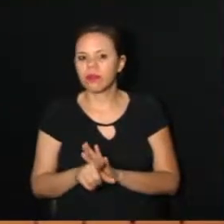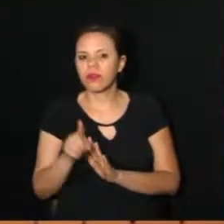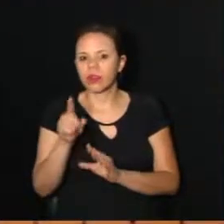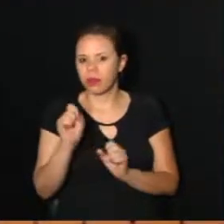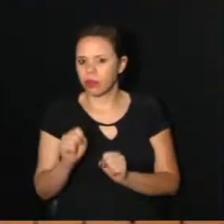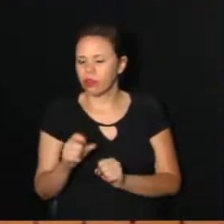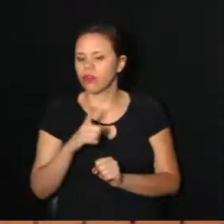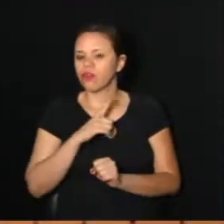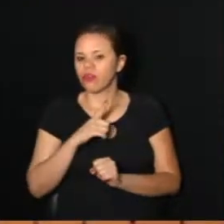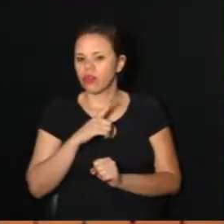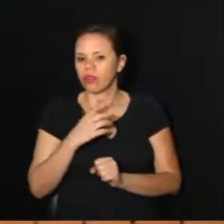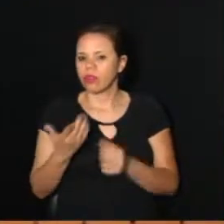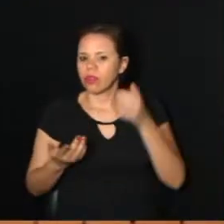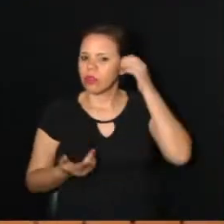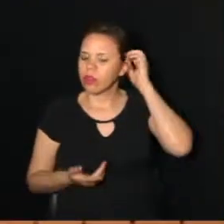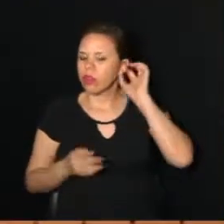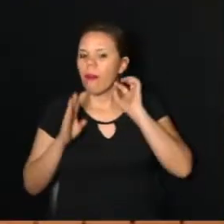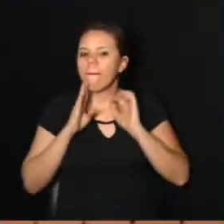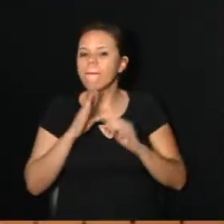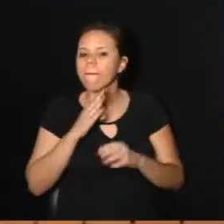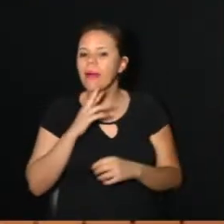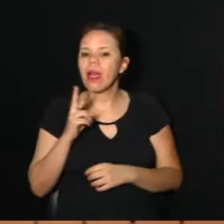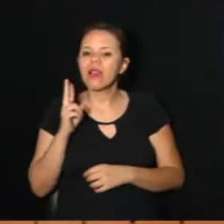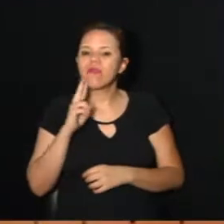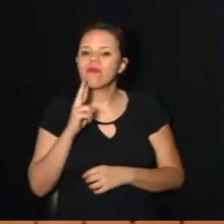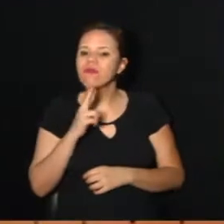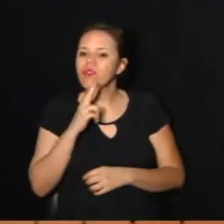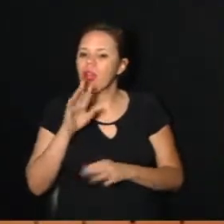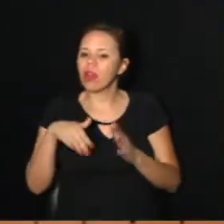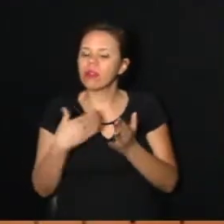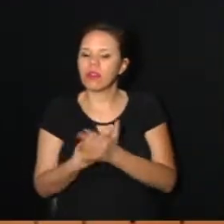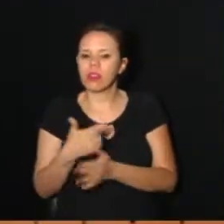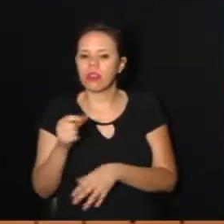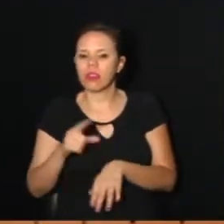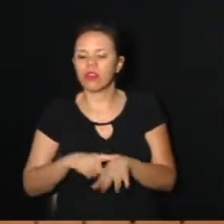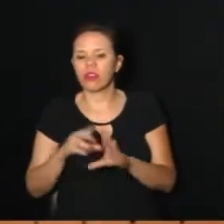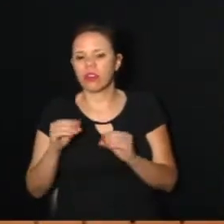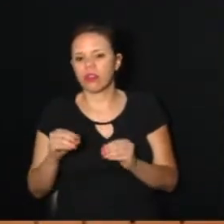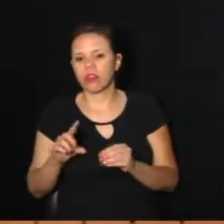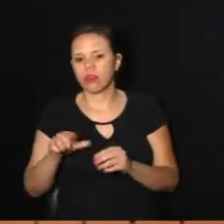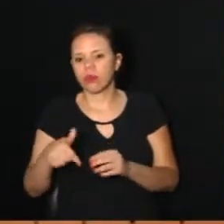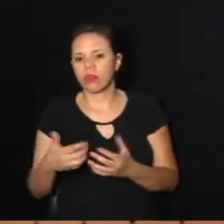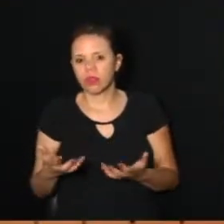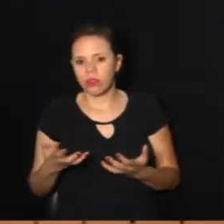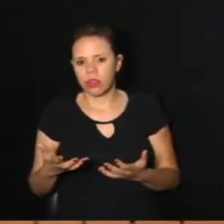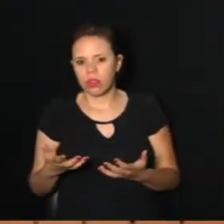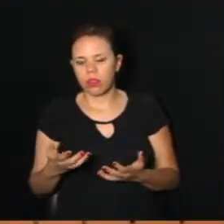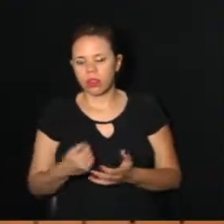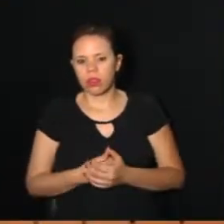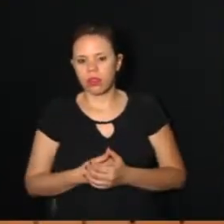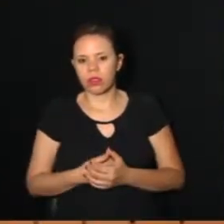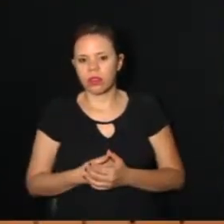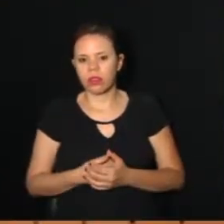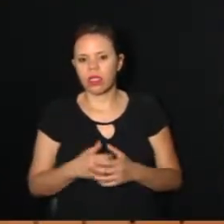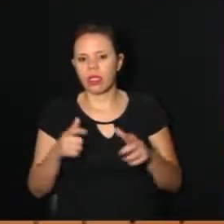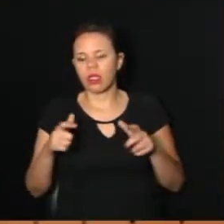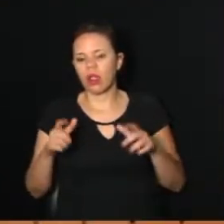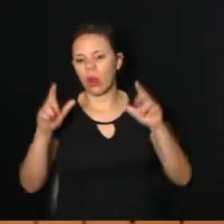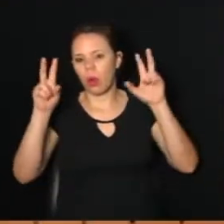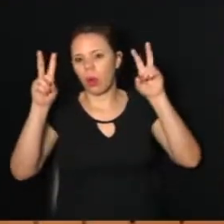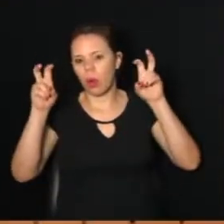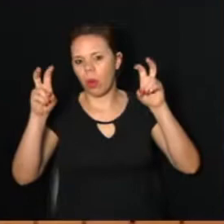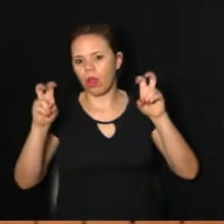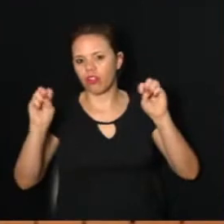ter um bar ou um restaurante que até 10 horas não acha incomodidade, e depois eu quero que seja uma casa de show. Aí você não vai cair na